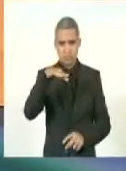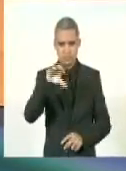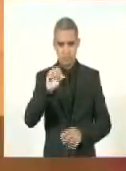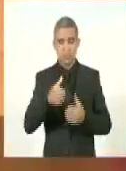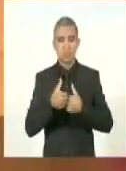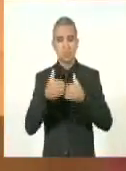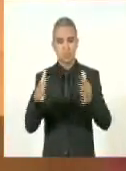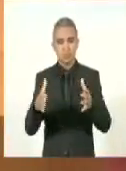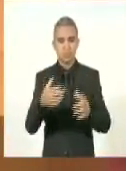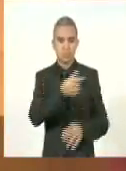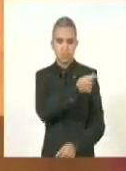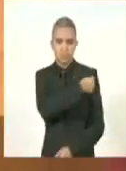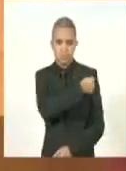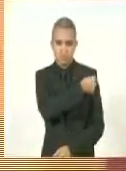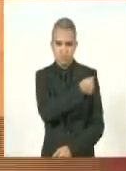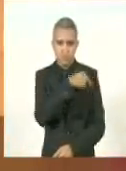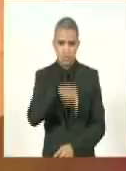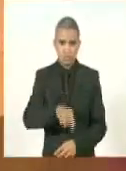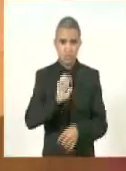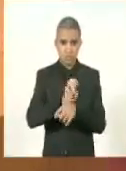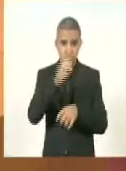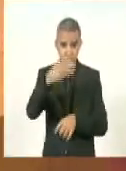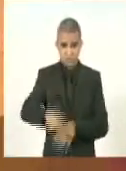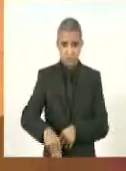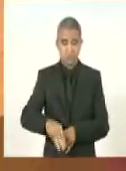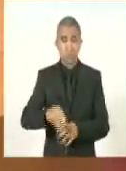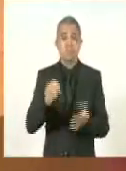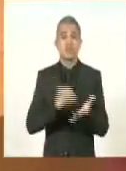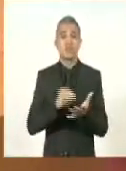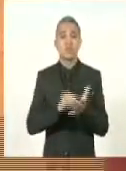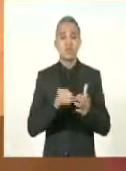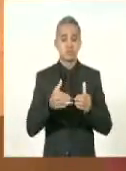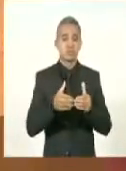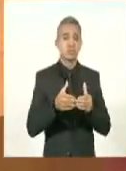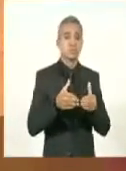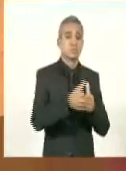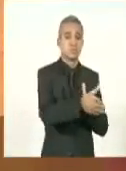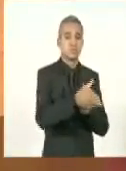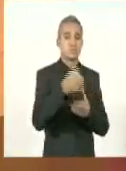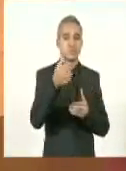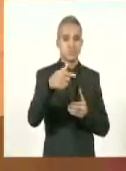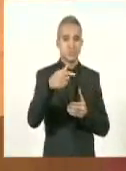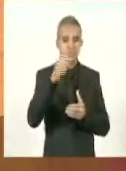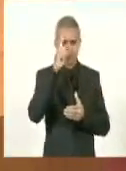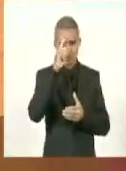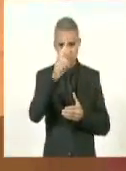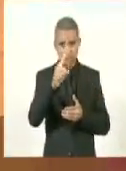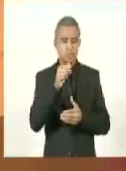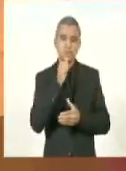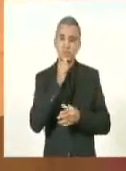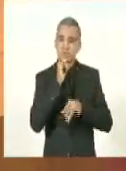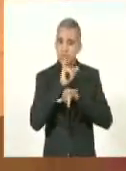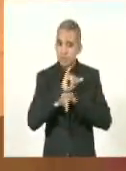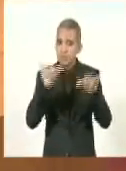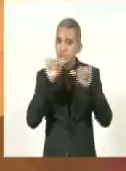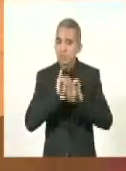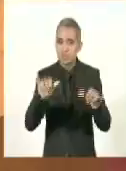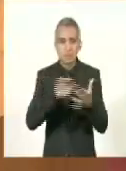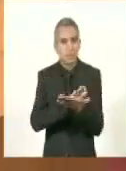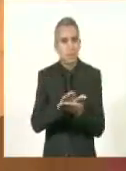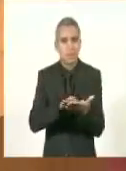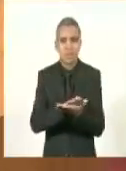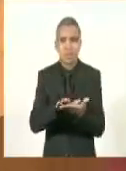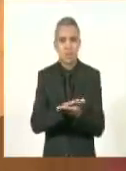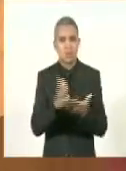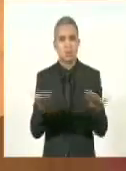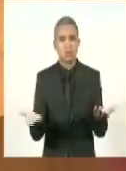Estado do Maranhão. Entretanto, nós estamos a 17 dias do início da campanha e ainda não se anunciou a mobilização dos criadores para que